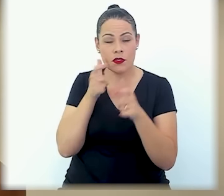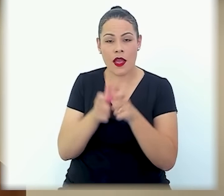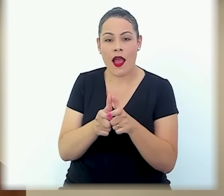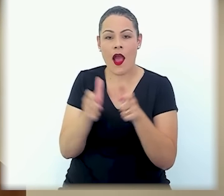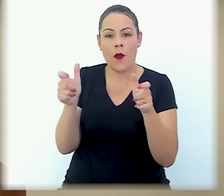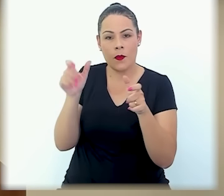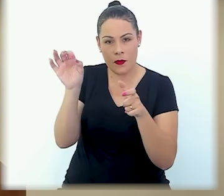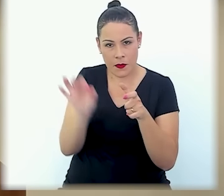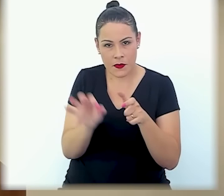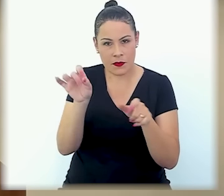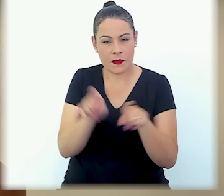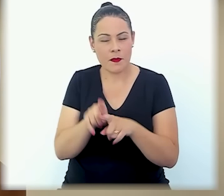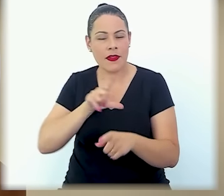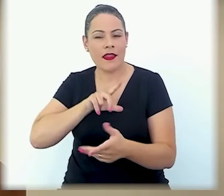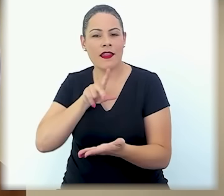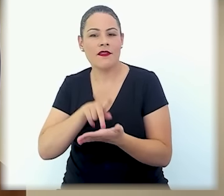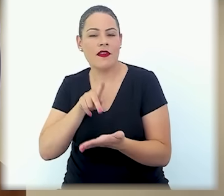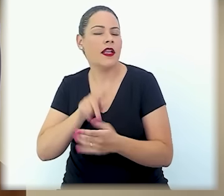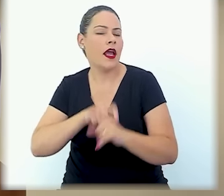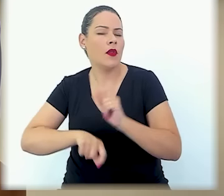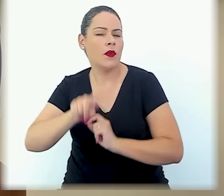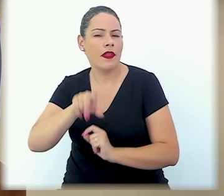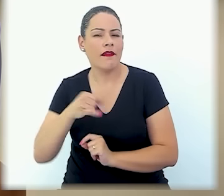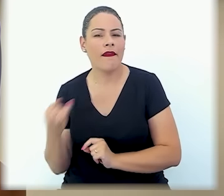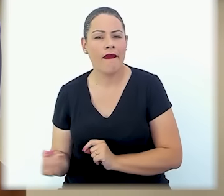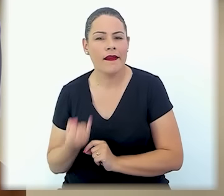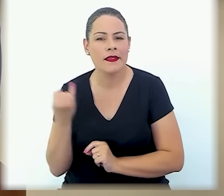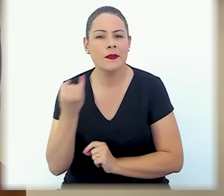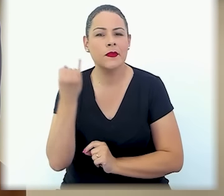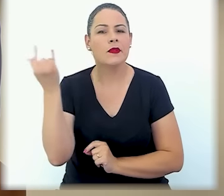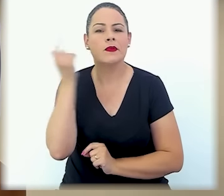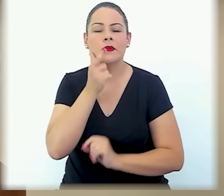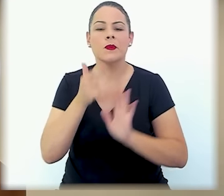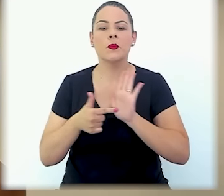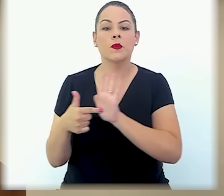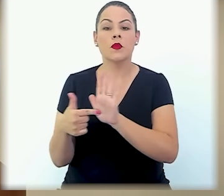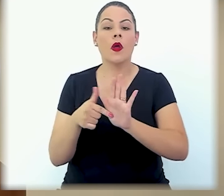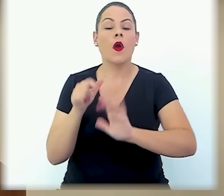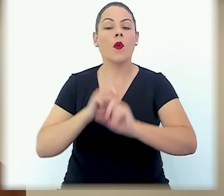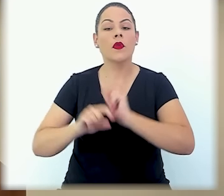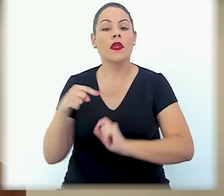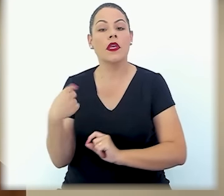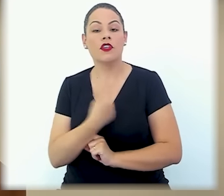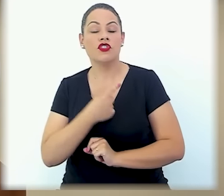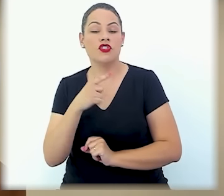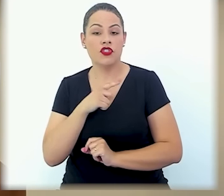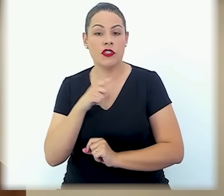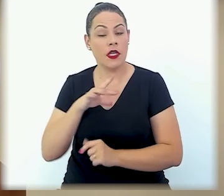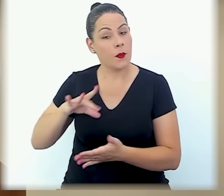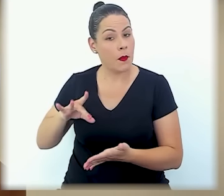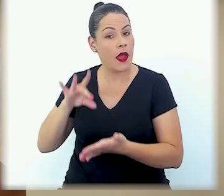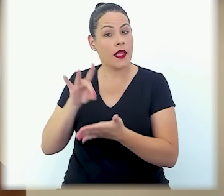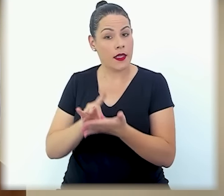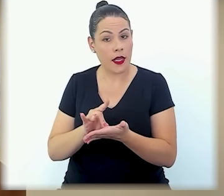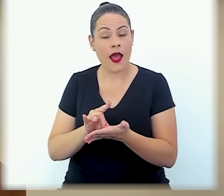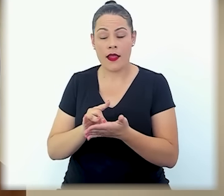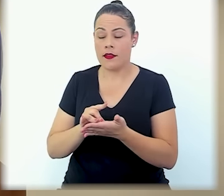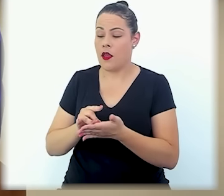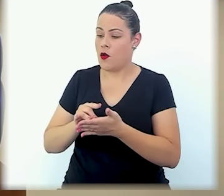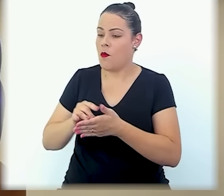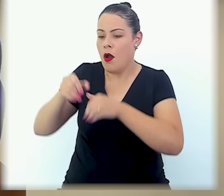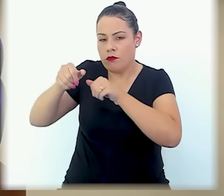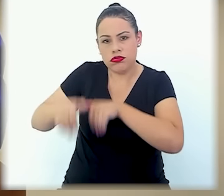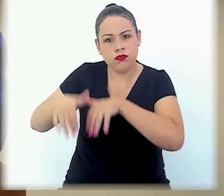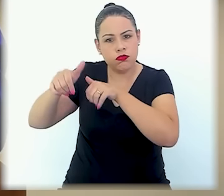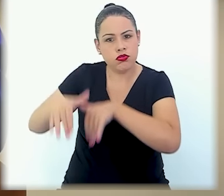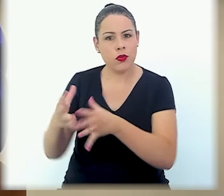né, o índice, e a gente tem, na verdade, acho que é importante colocar que nós temos aqui uma realidade, um